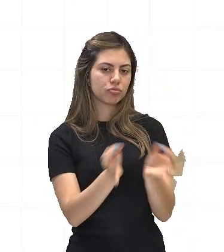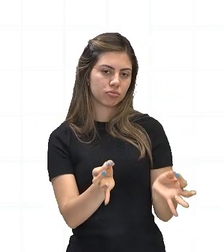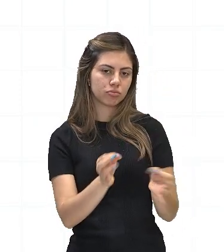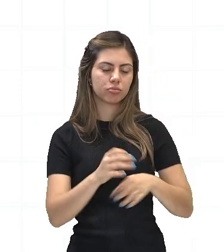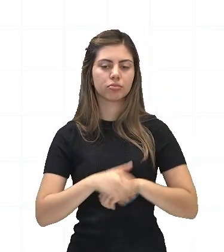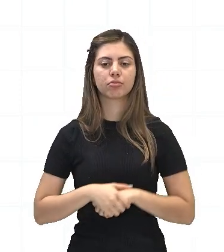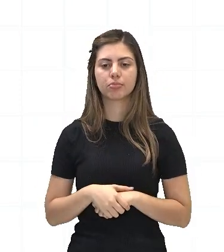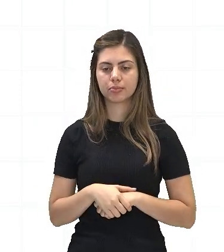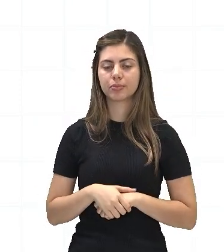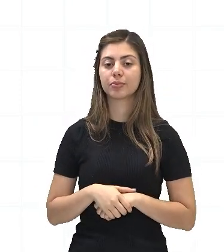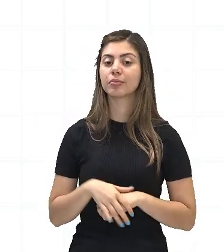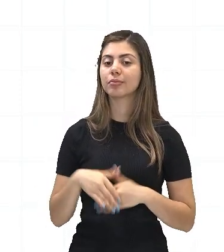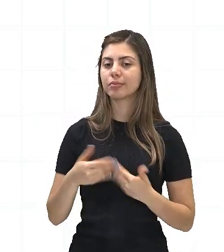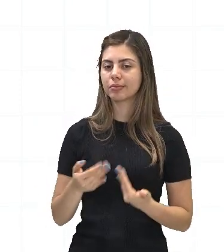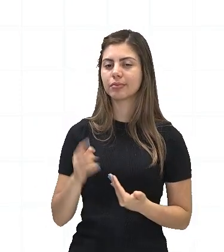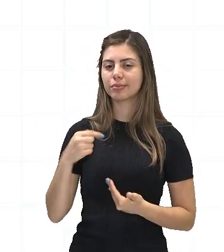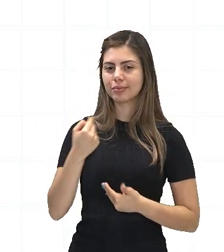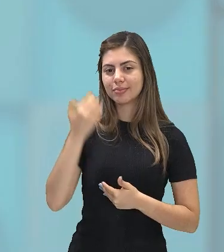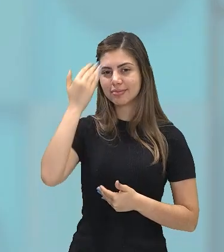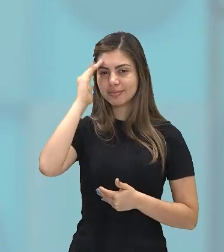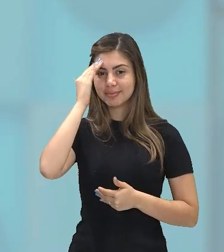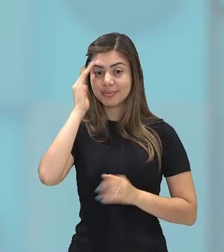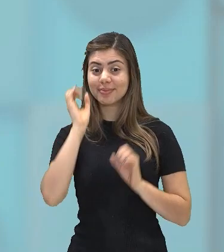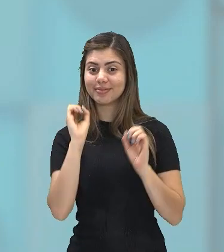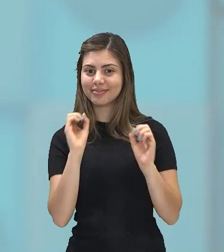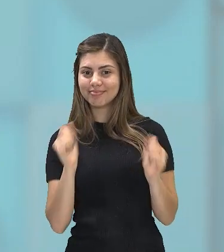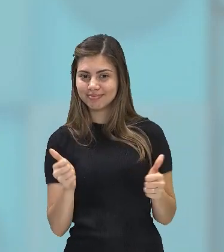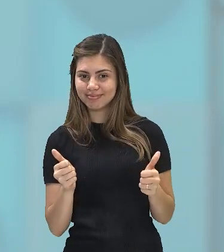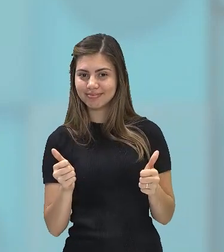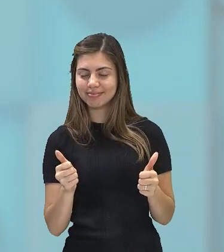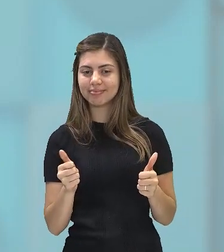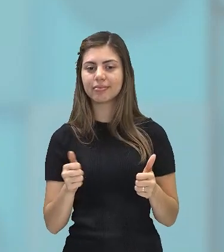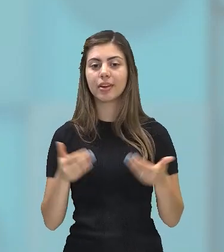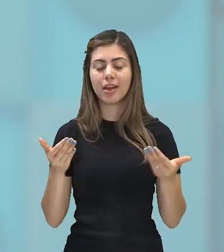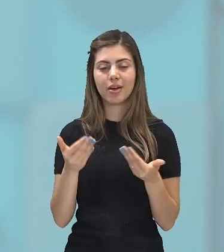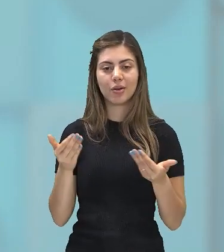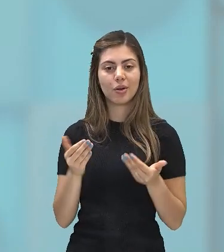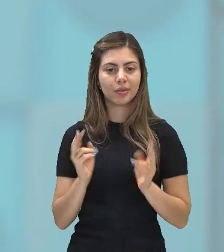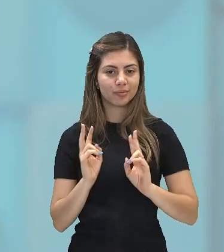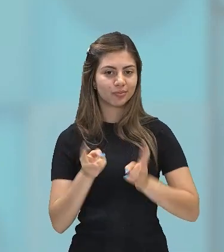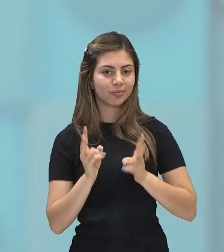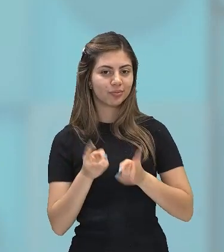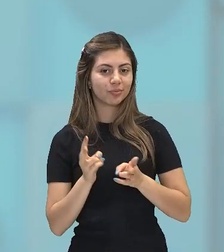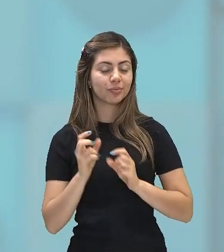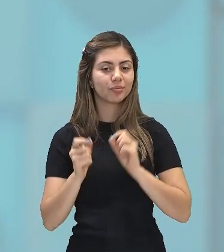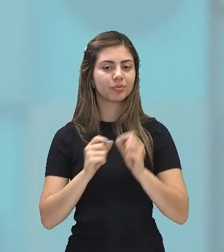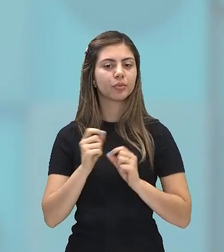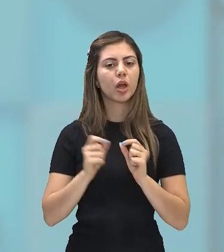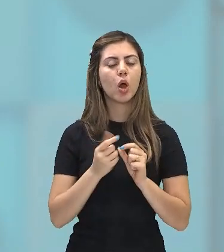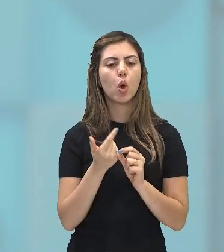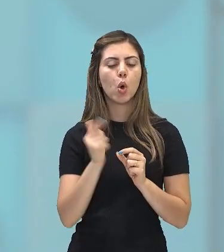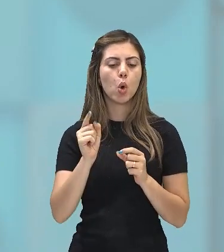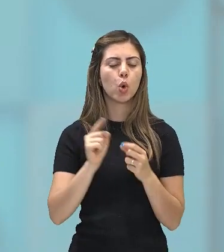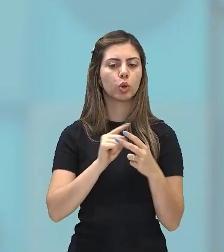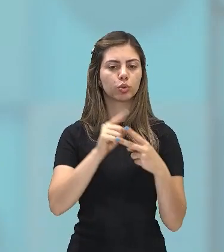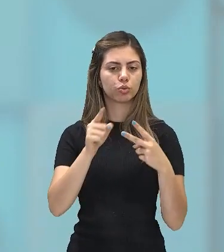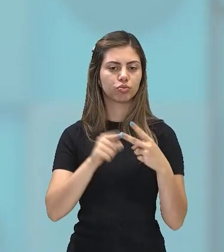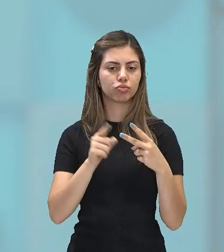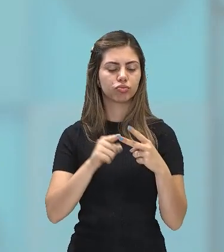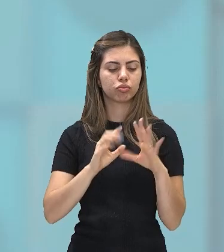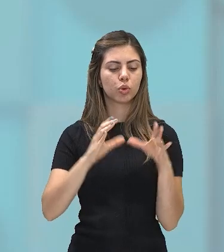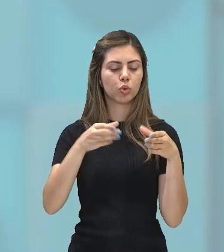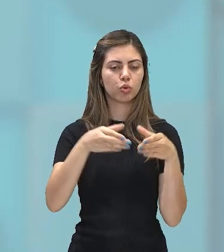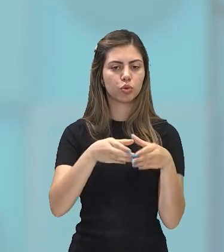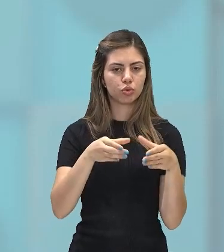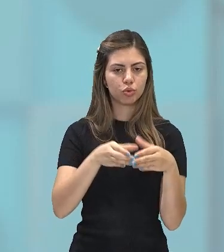sobre o sujeito simples estamos bem, não é? Podemos, então, avançar para o próximo tipo de sujeito,